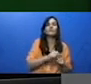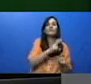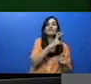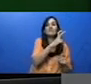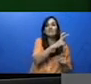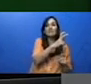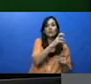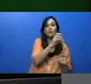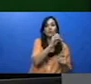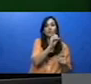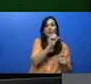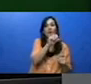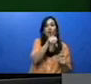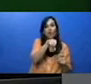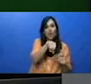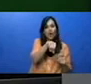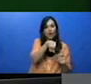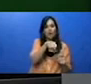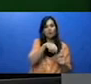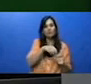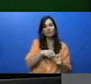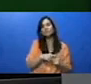509, tá vendo que ela foi combinando?